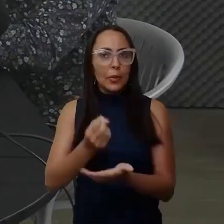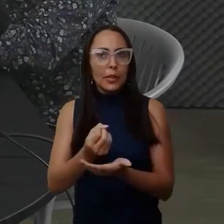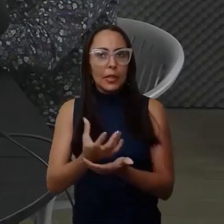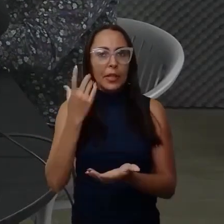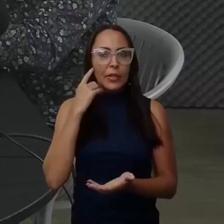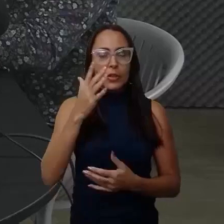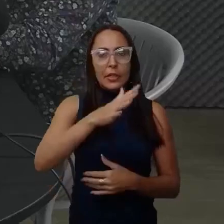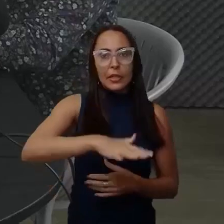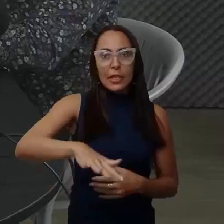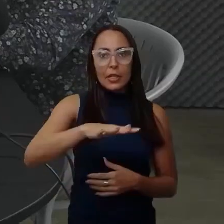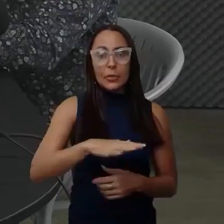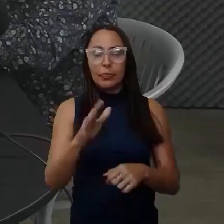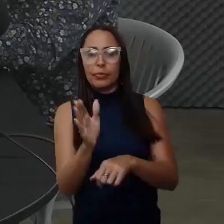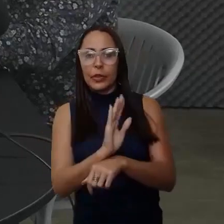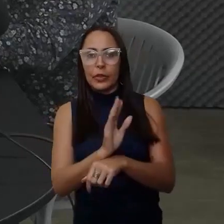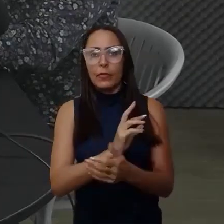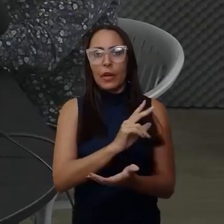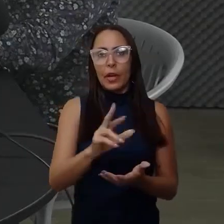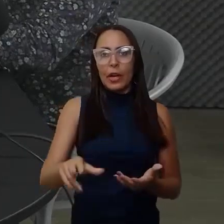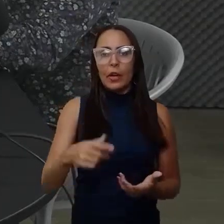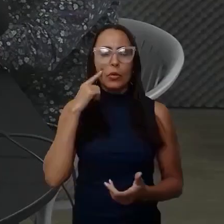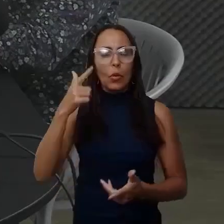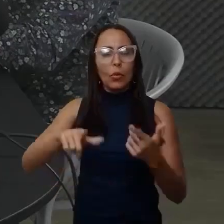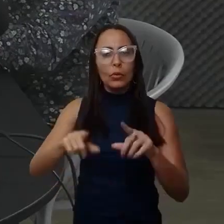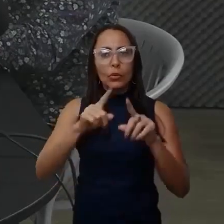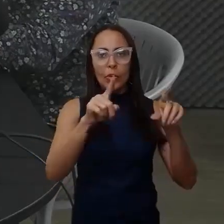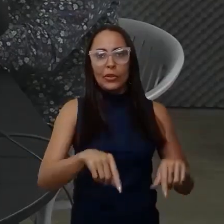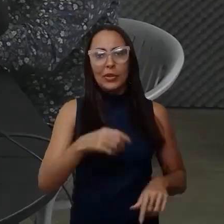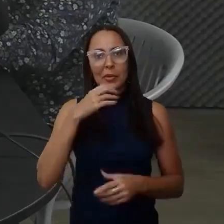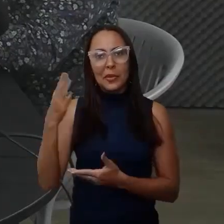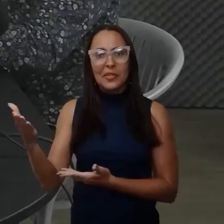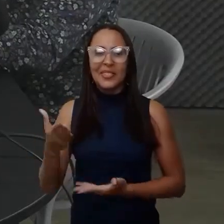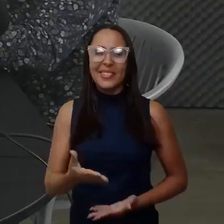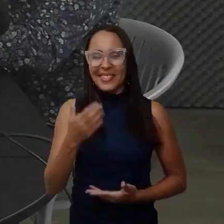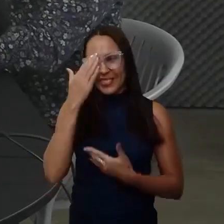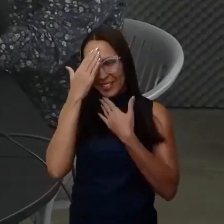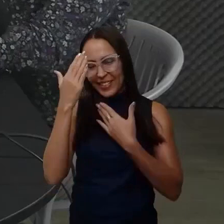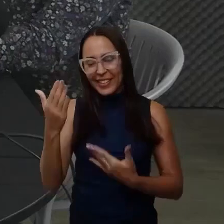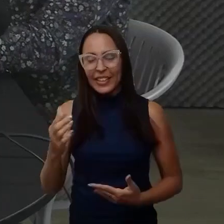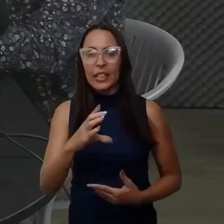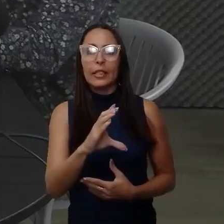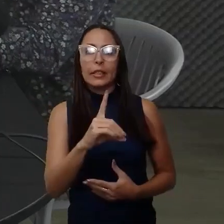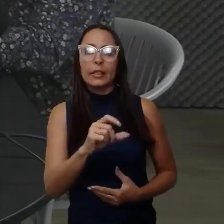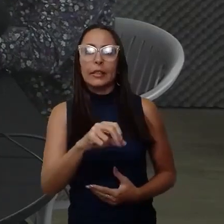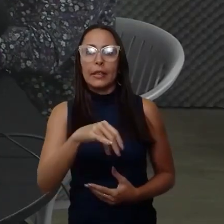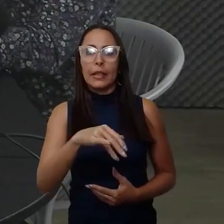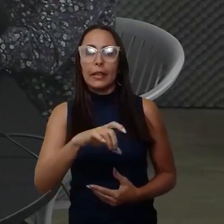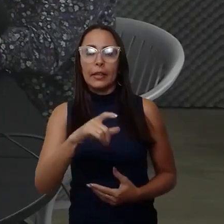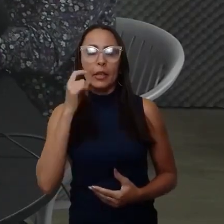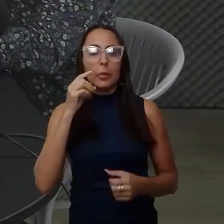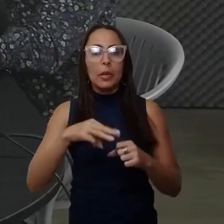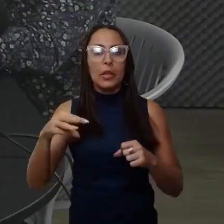sessões de cineclube e vários outros projetos de cultura e educação. Seja bem-vinda. Muito obrigada. E Daniele Valentim, que é